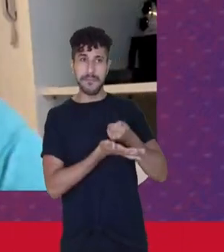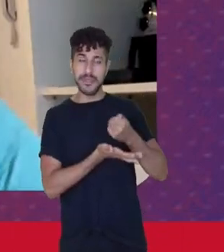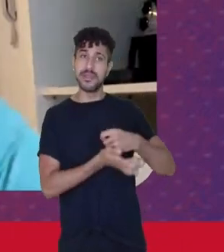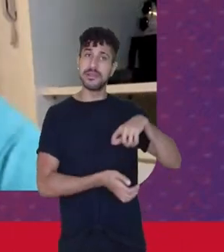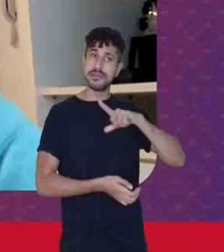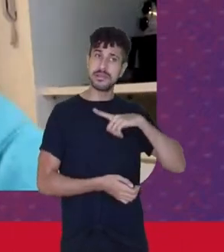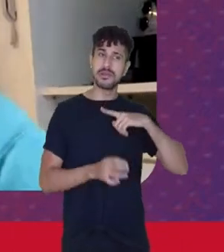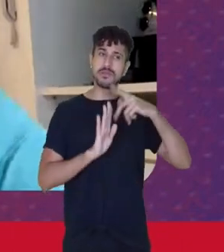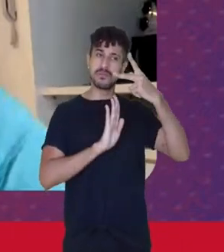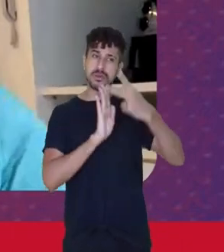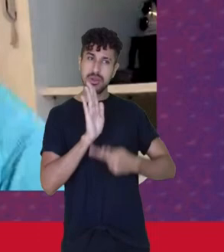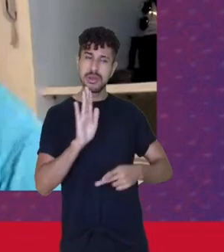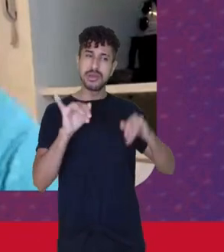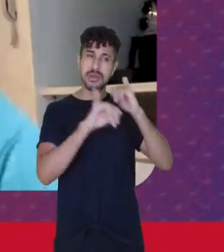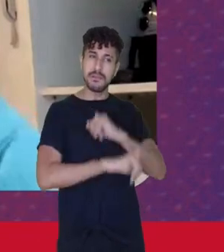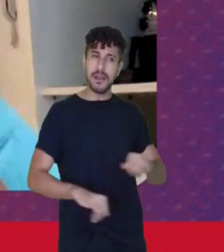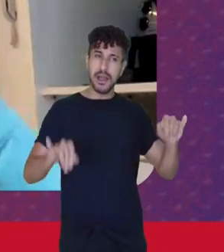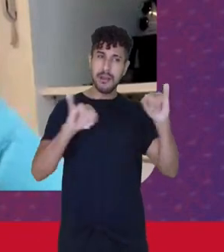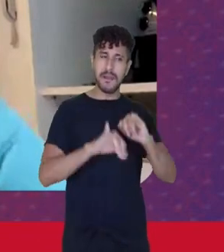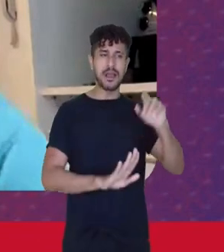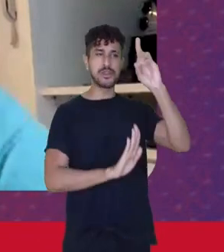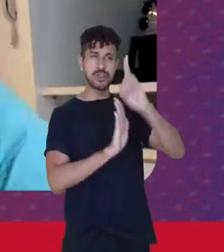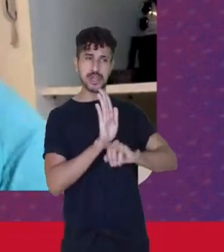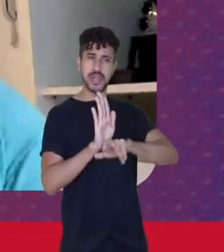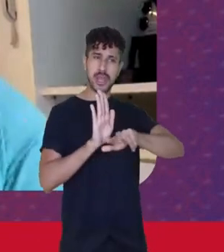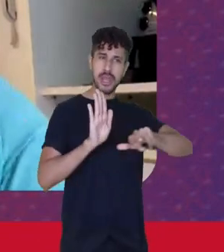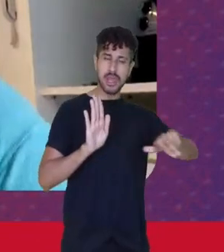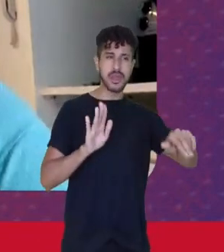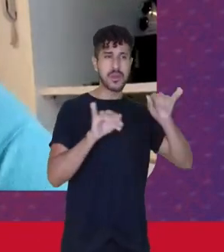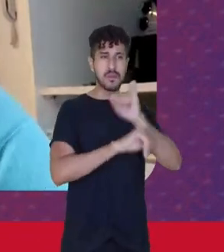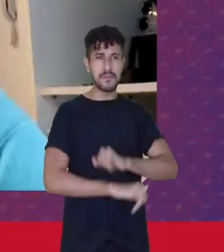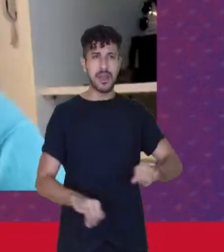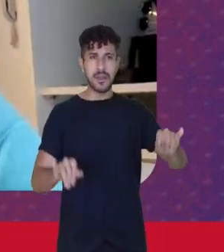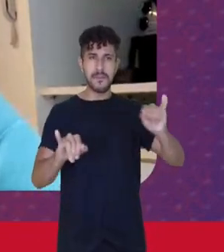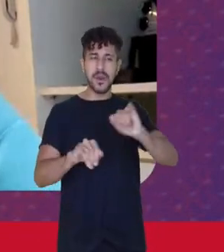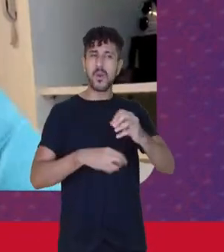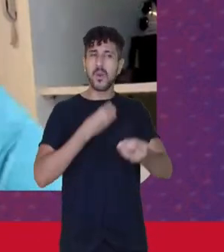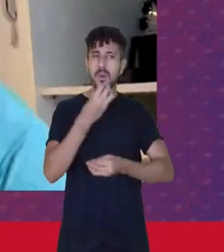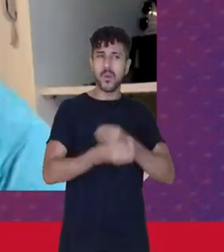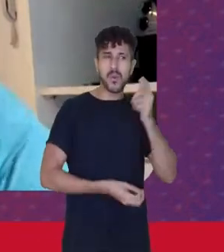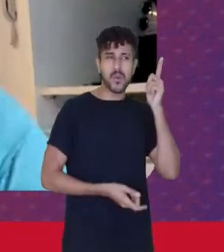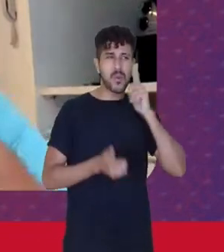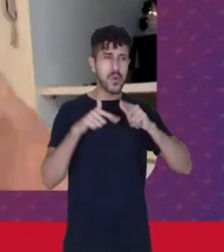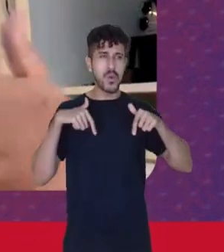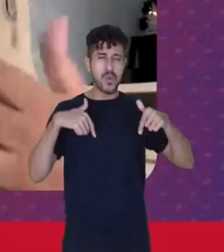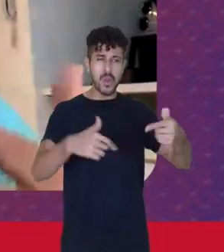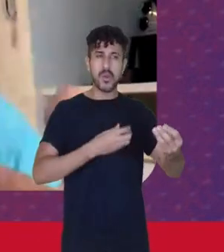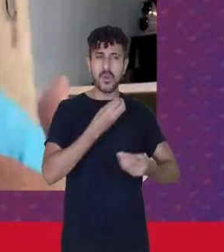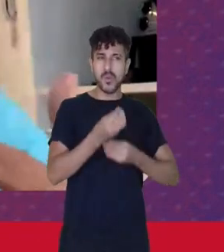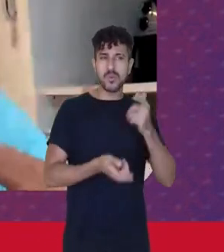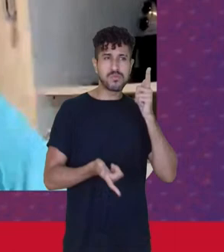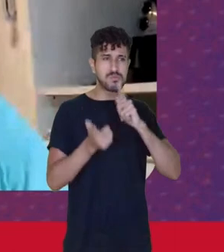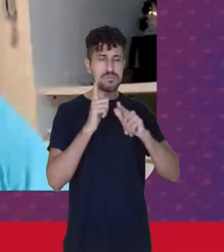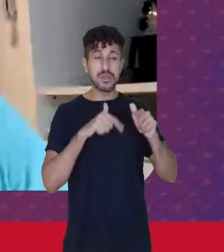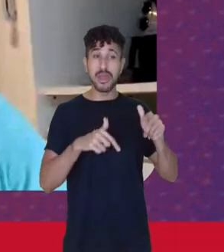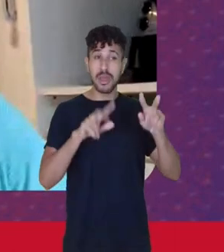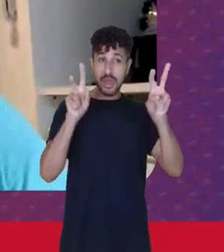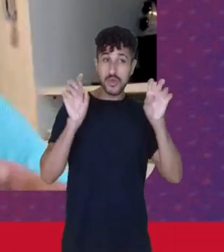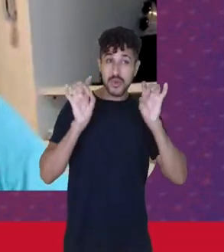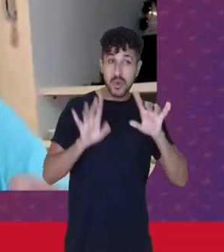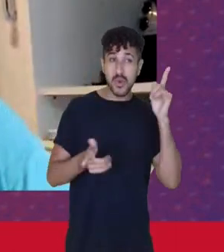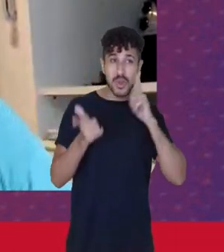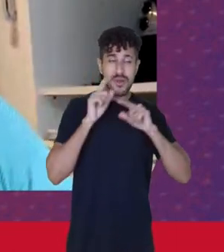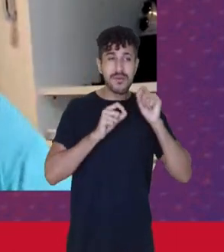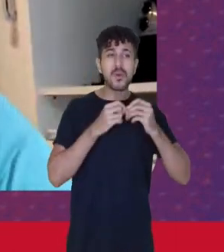ter as campanhas de divulgação dos direitos, de divulgação de como que você enfrentava, como é que você combatia. Isso você só